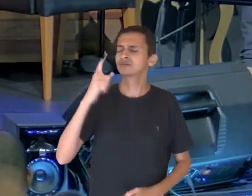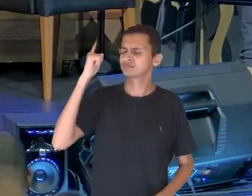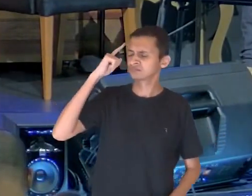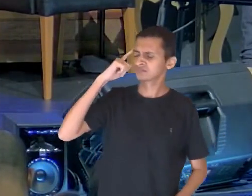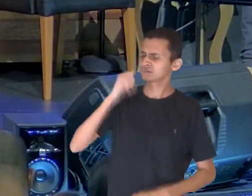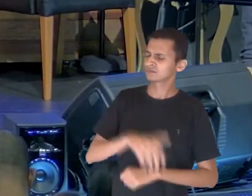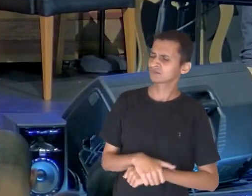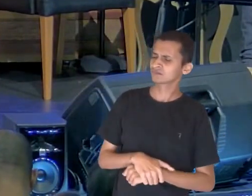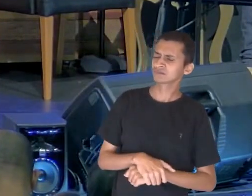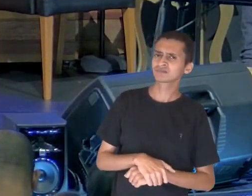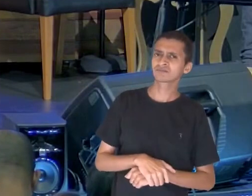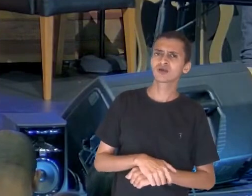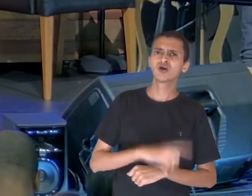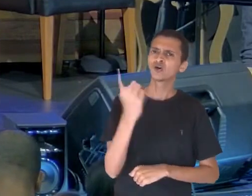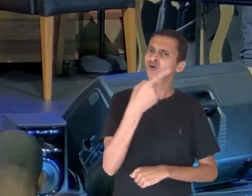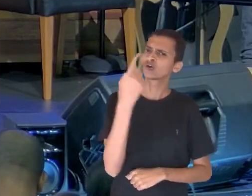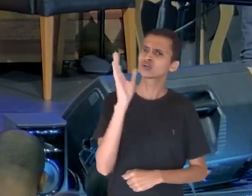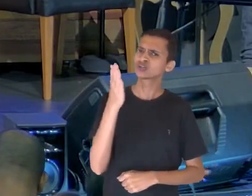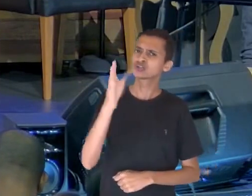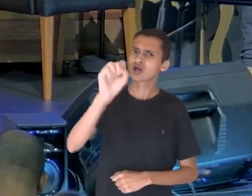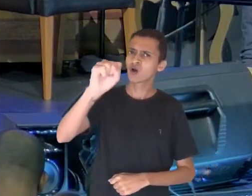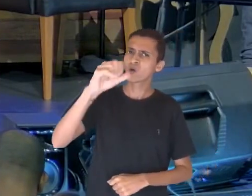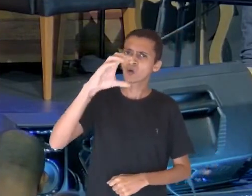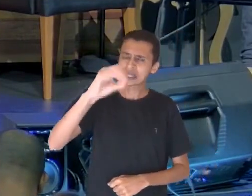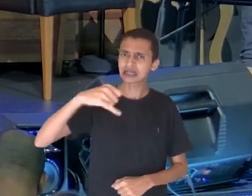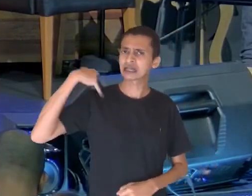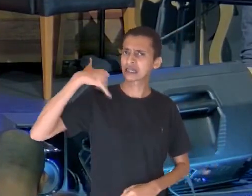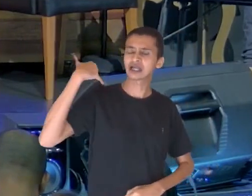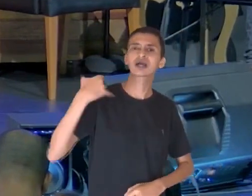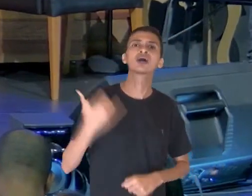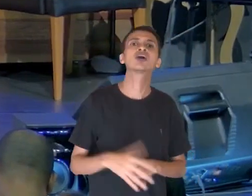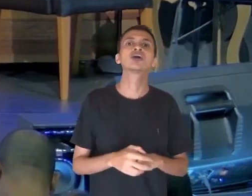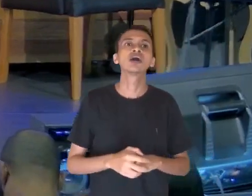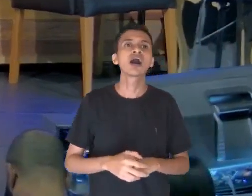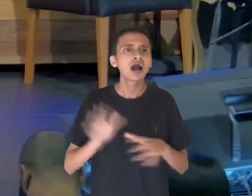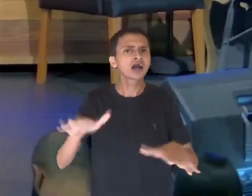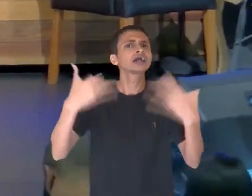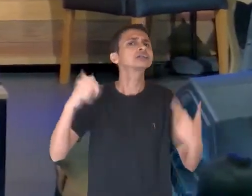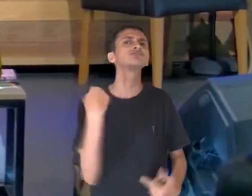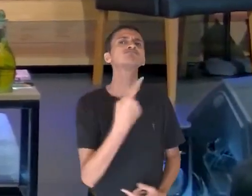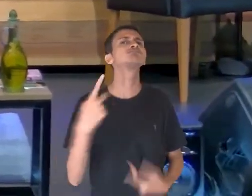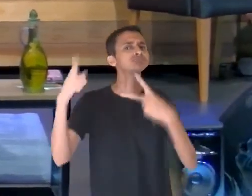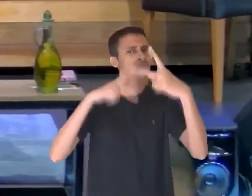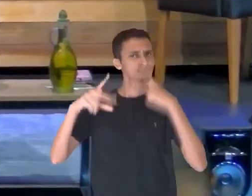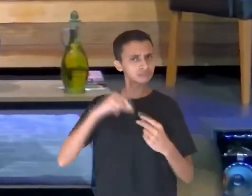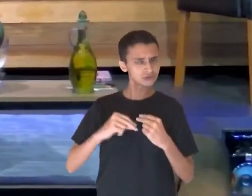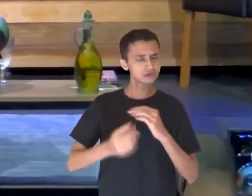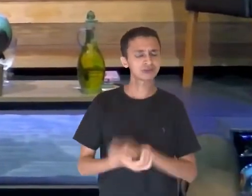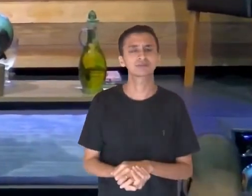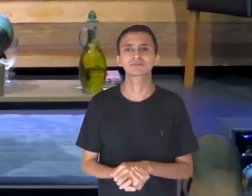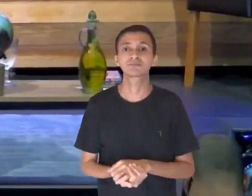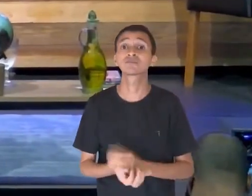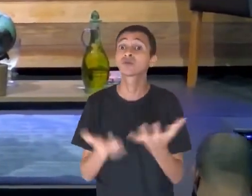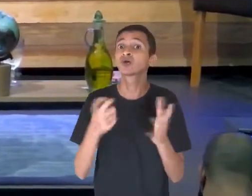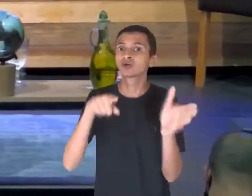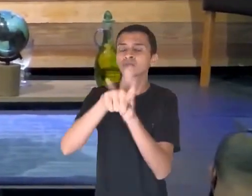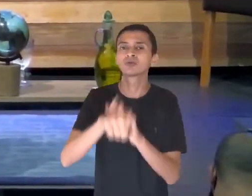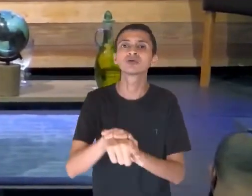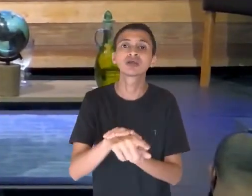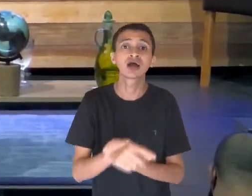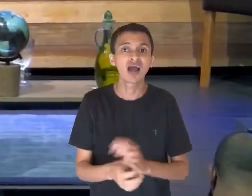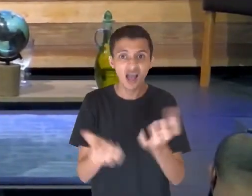nós já estamos com 80 e não fomos buscar o que era nosso? Eu quero perguntar para você, você quer